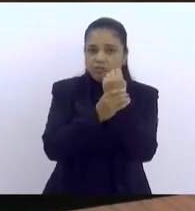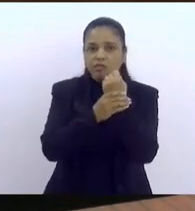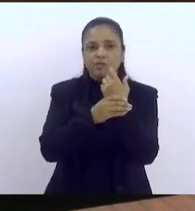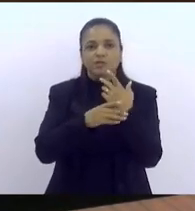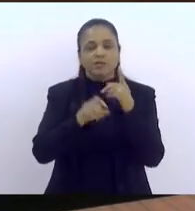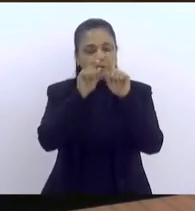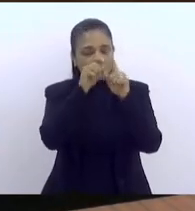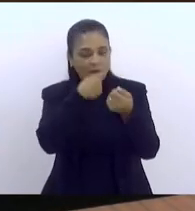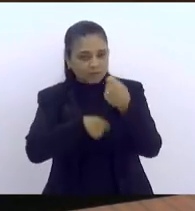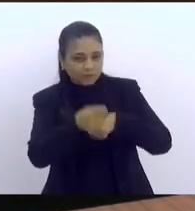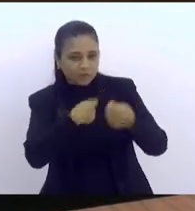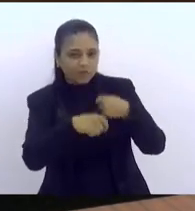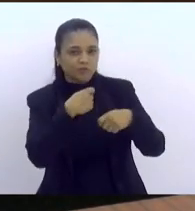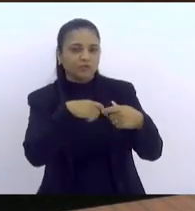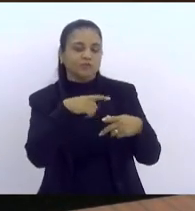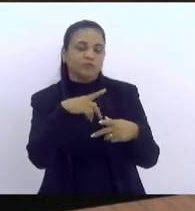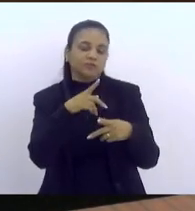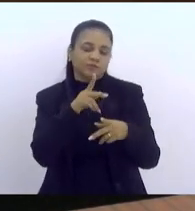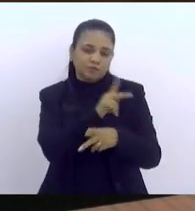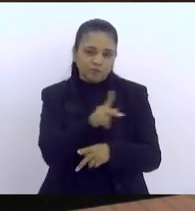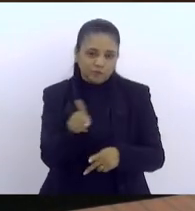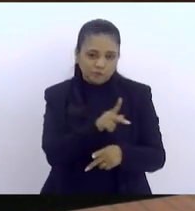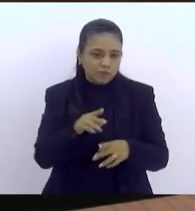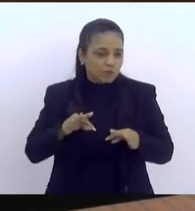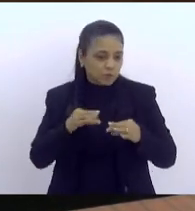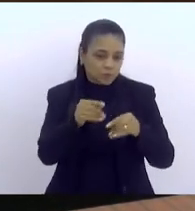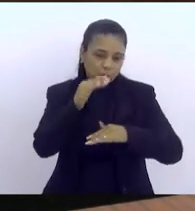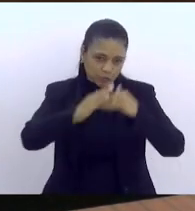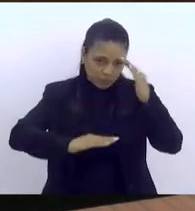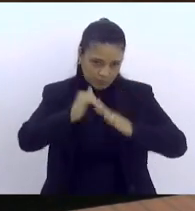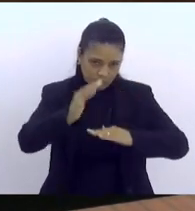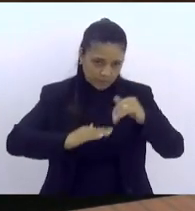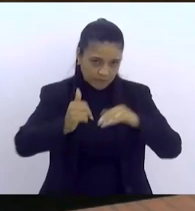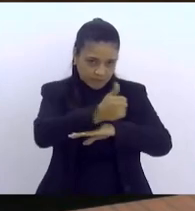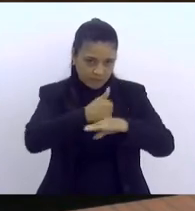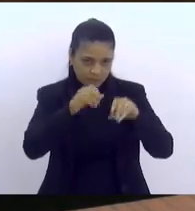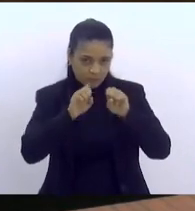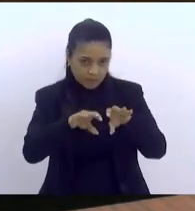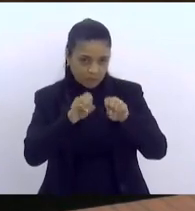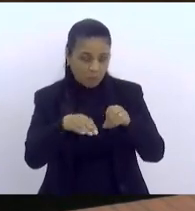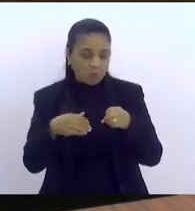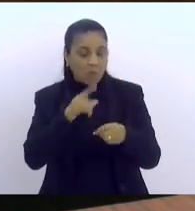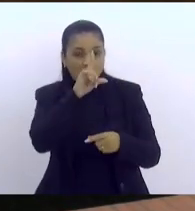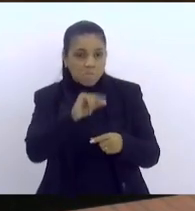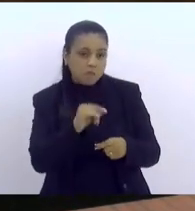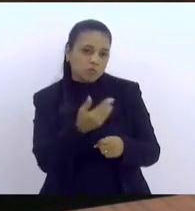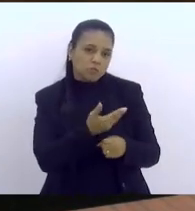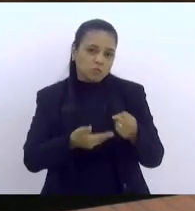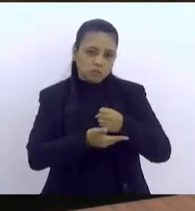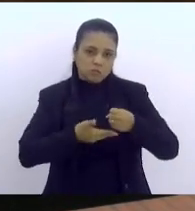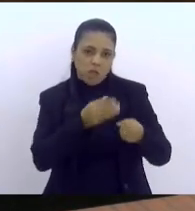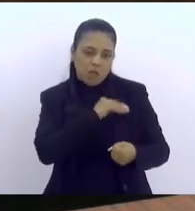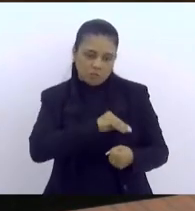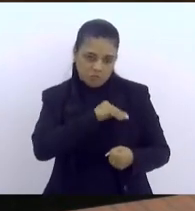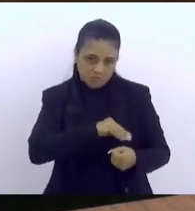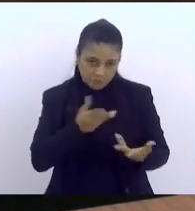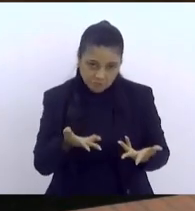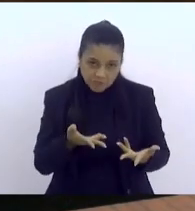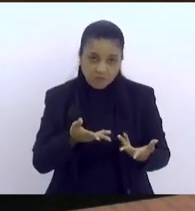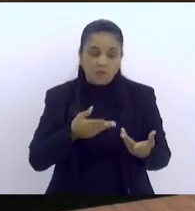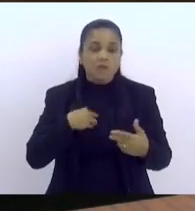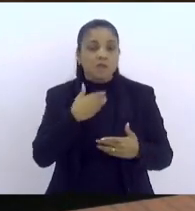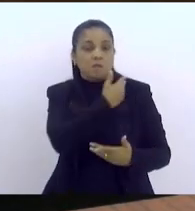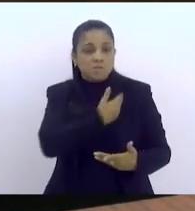os administrativos, não recebam menos que um salário mínimo. E assim como seus prefeitos de base aliada precisam garantir que